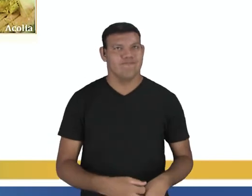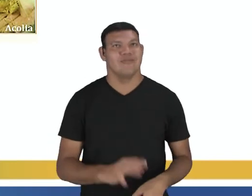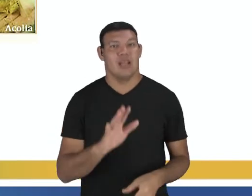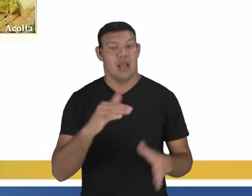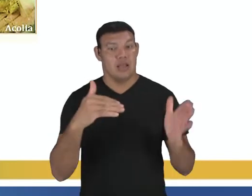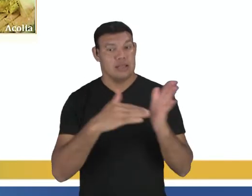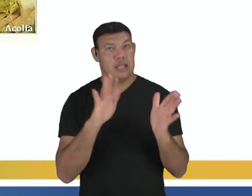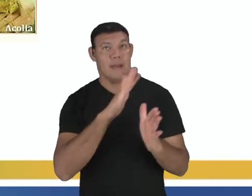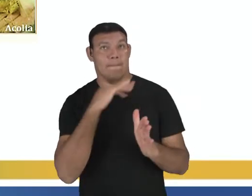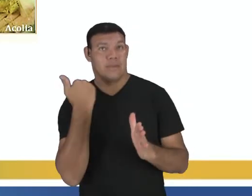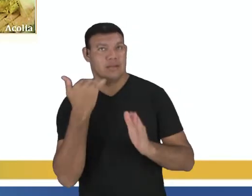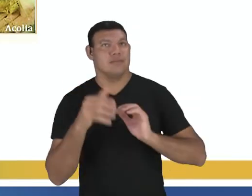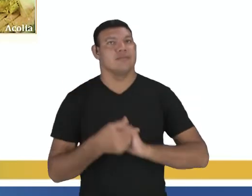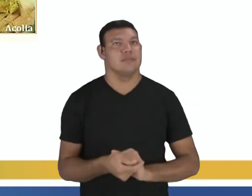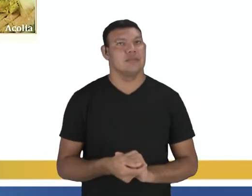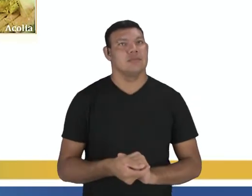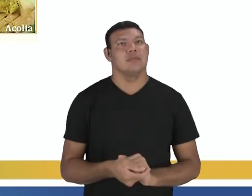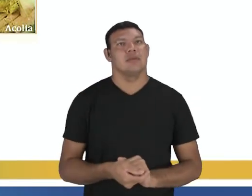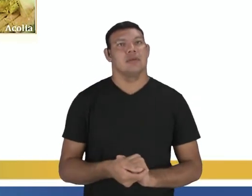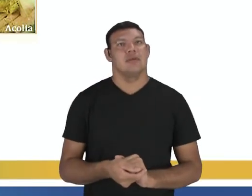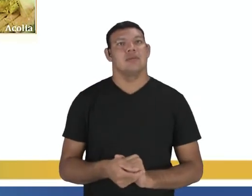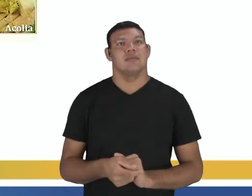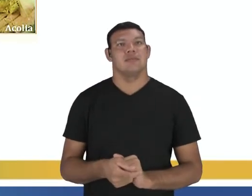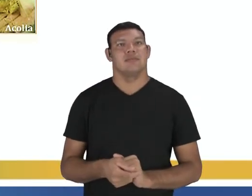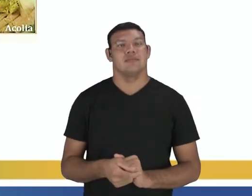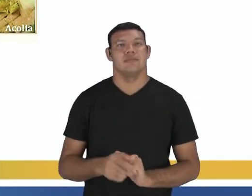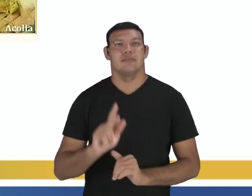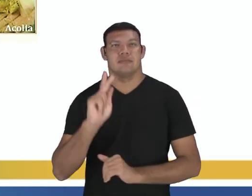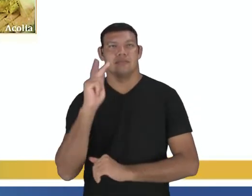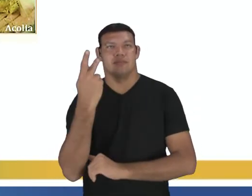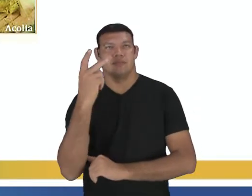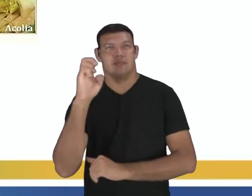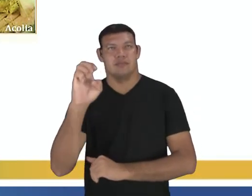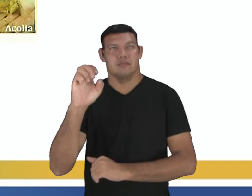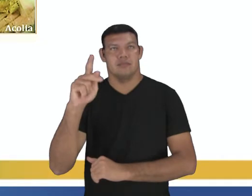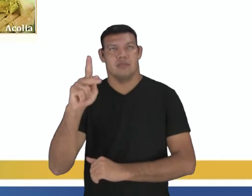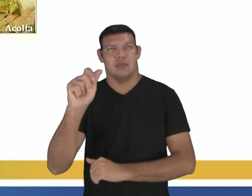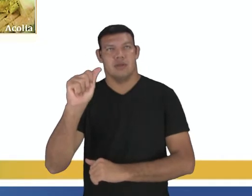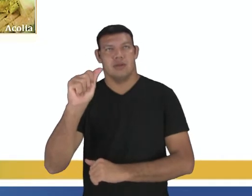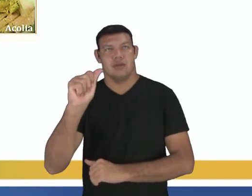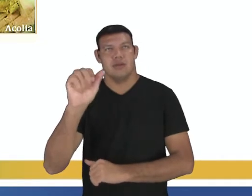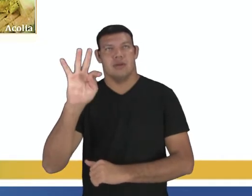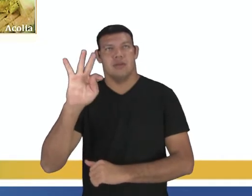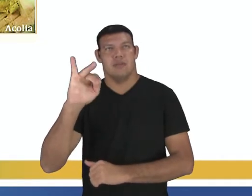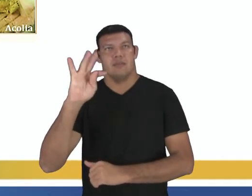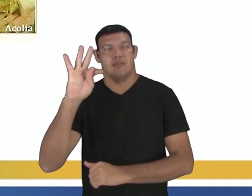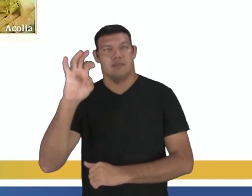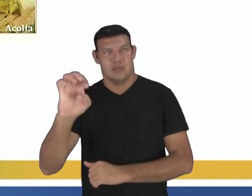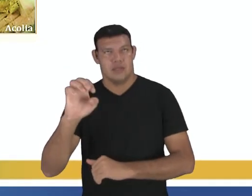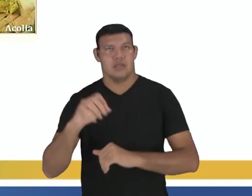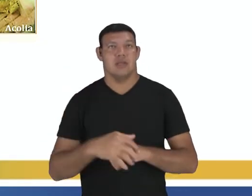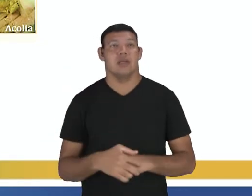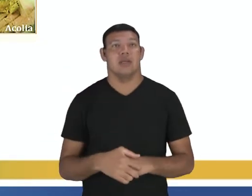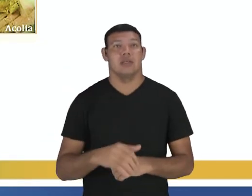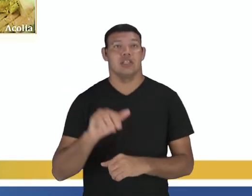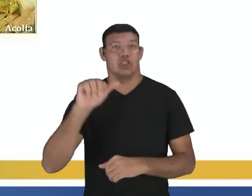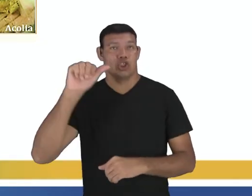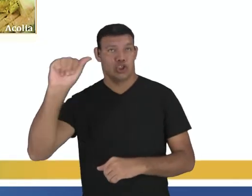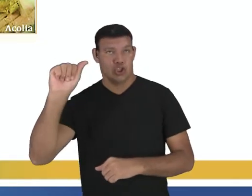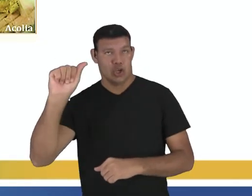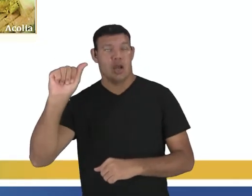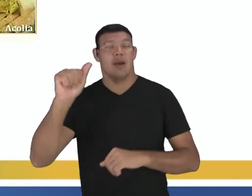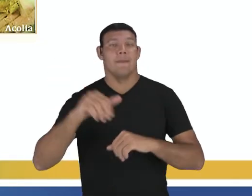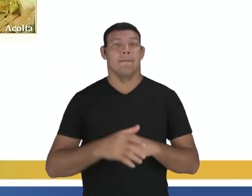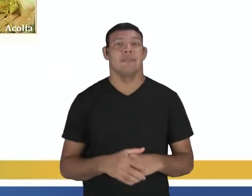Pode ser fatal se não tratadas, tá? Então nós temos a hepatite A, que não é uma dessas hepatites virais que são transmitidas pelo